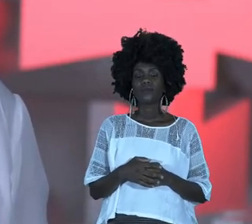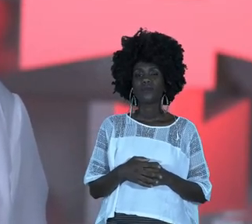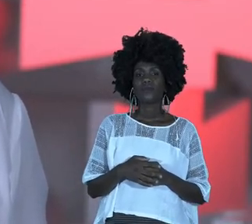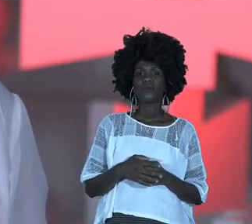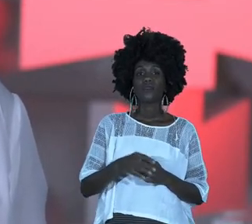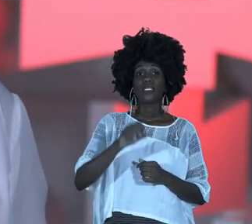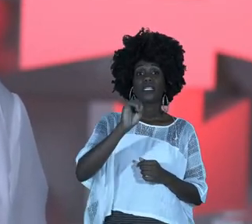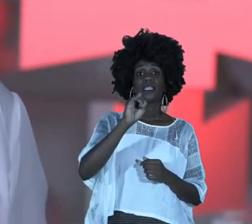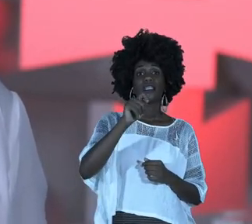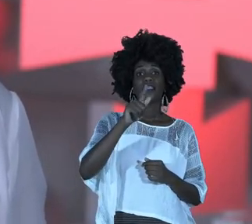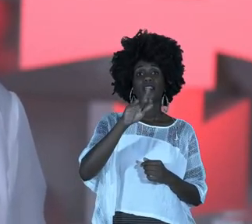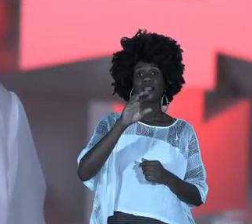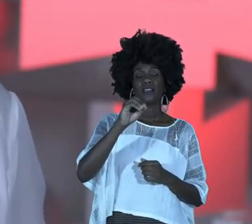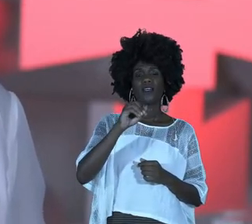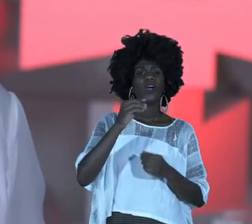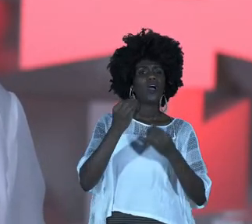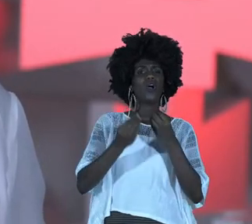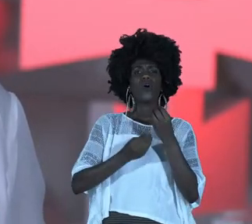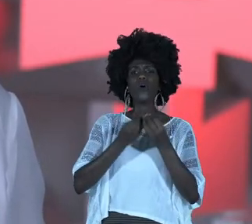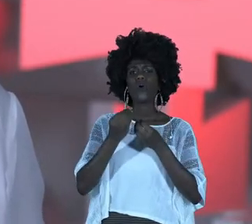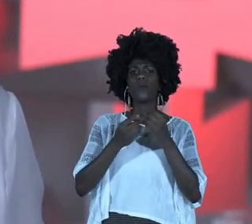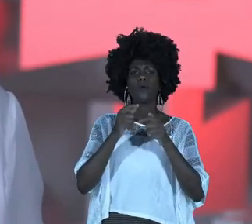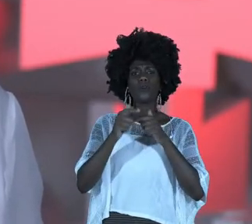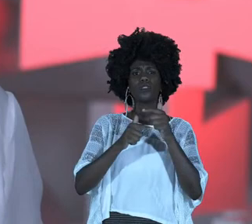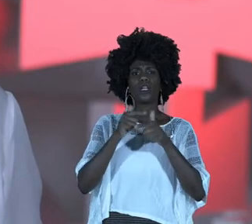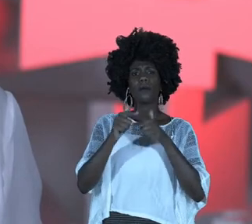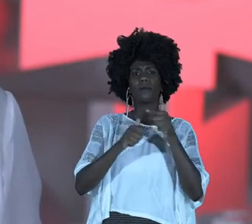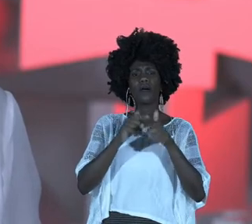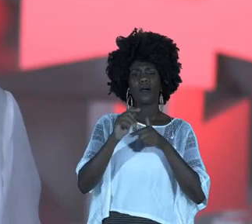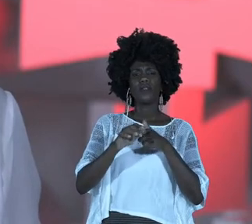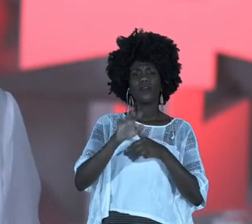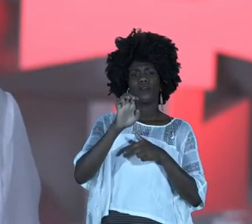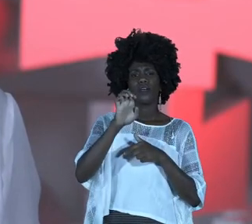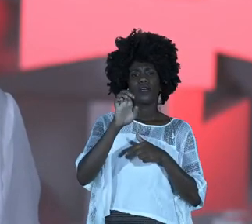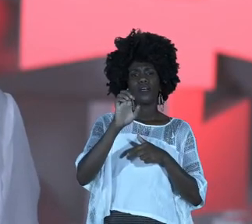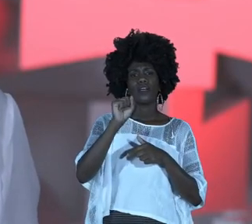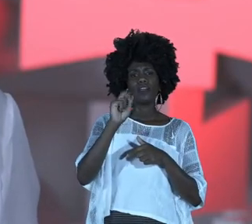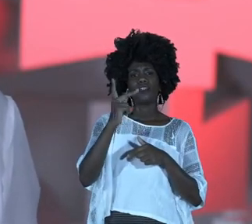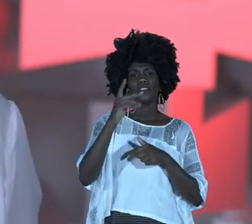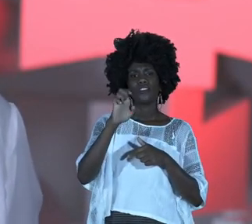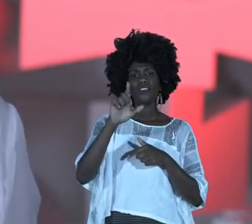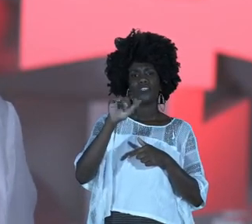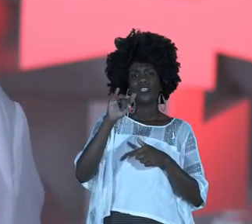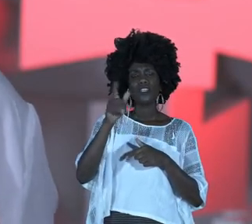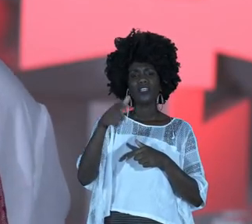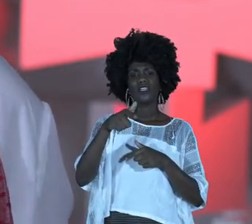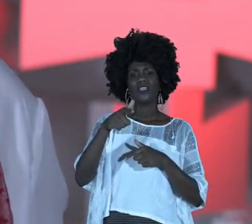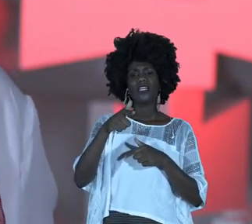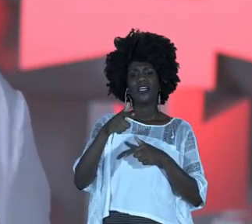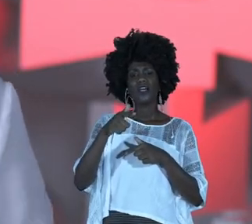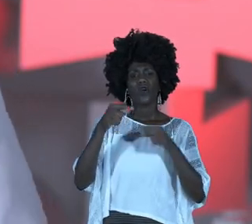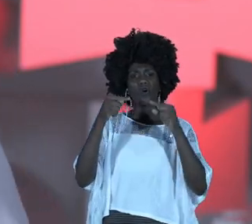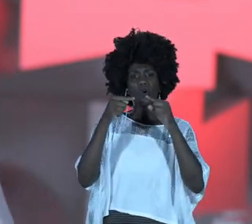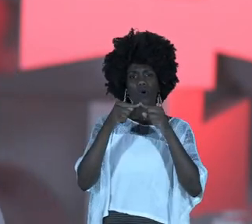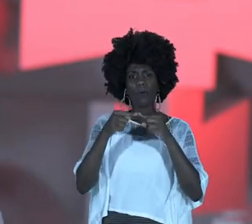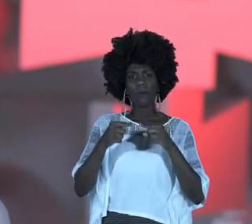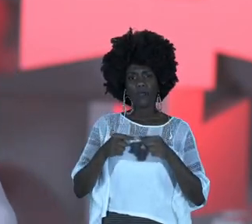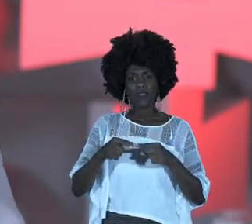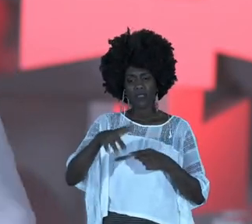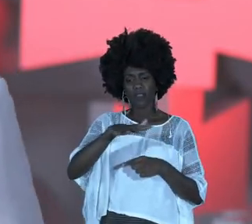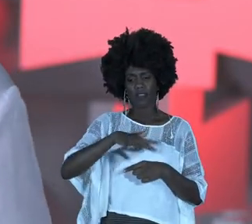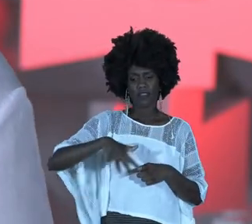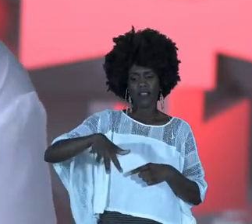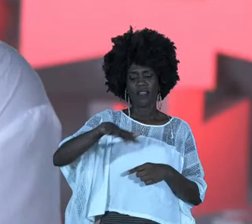Ah, Iago, como que o trabalho de Esche entra na questão da espacialidade? Esse meu filho é terrível,